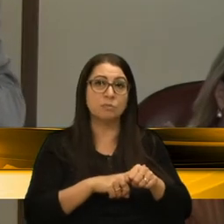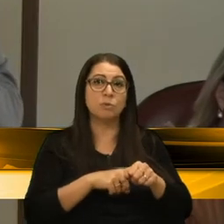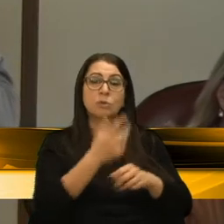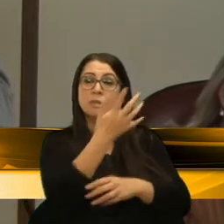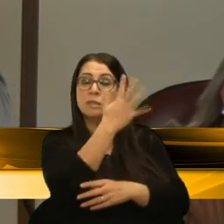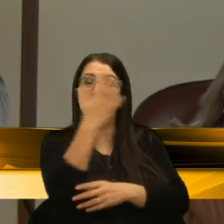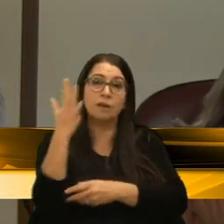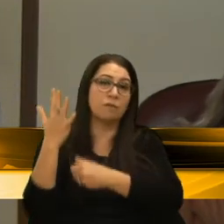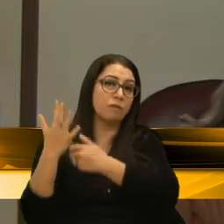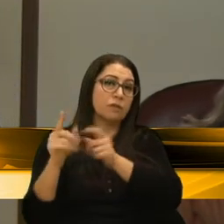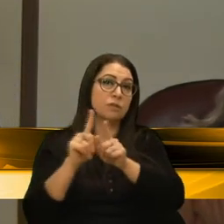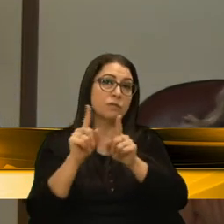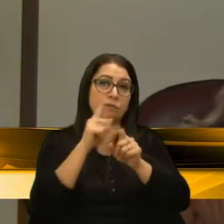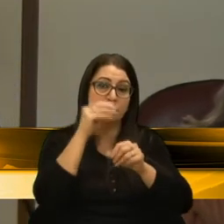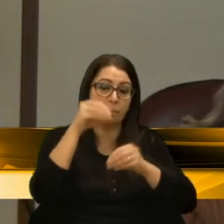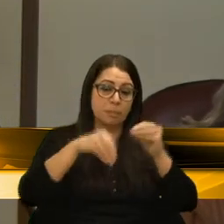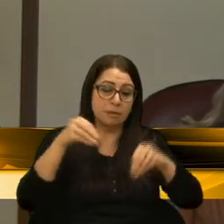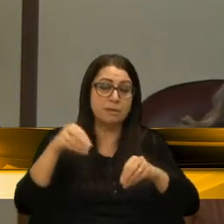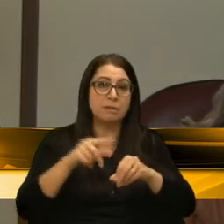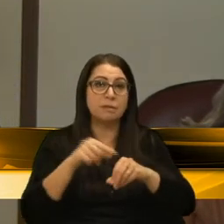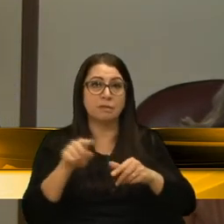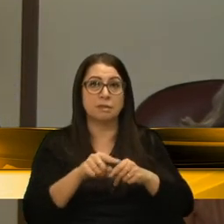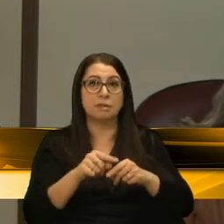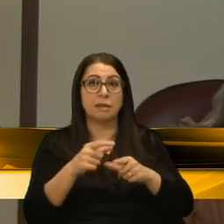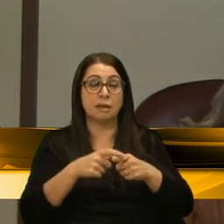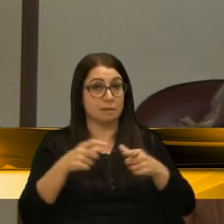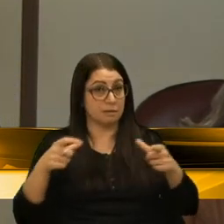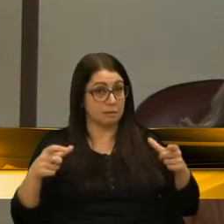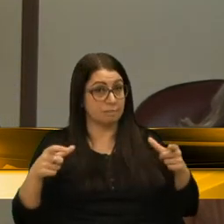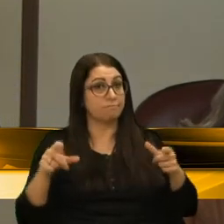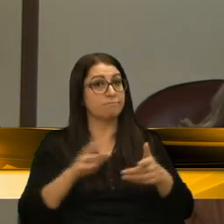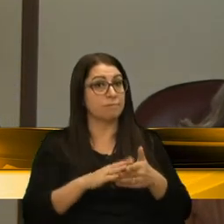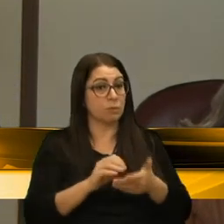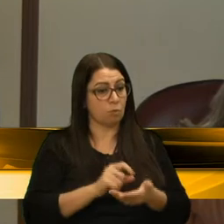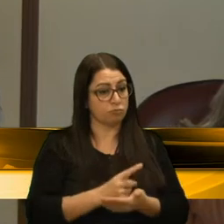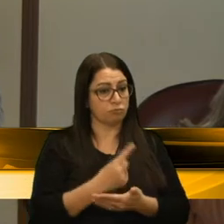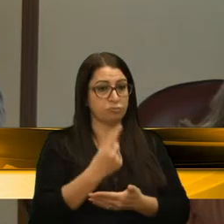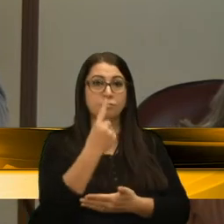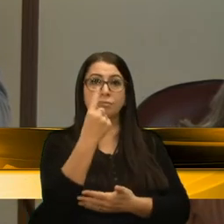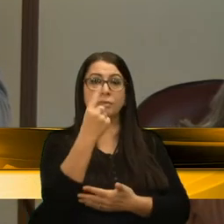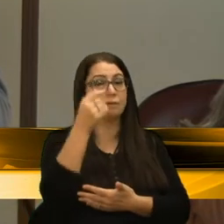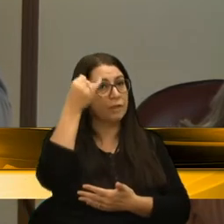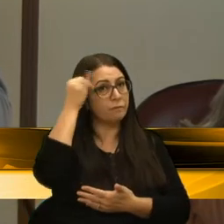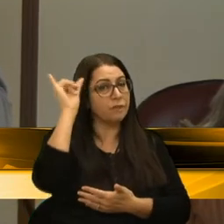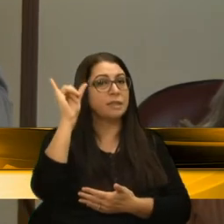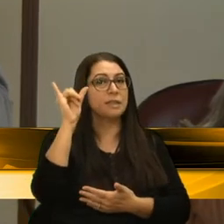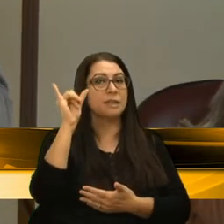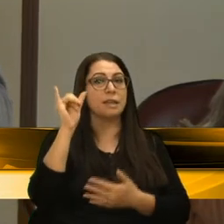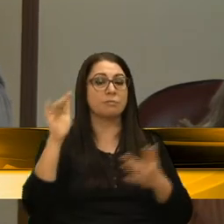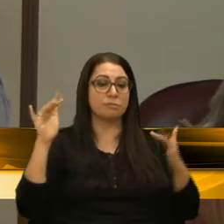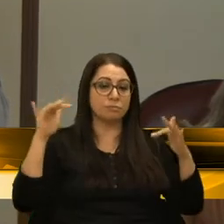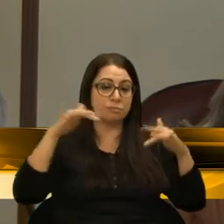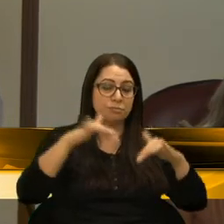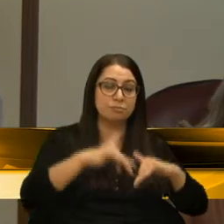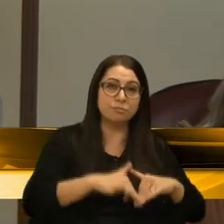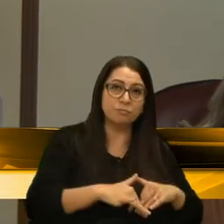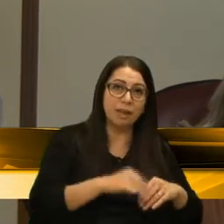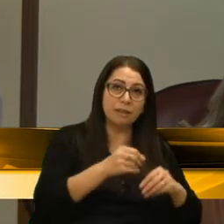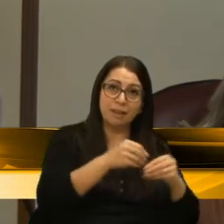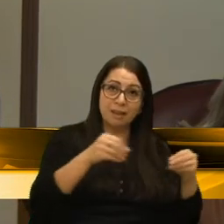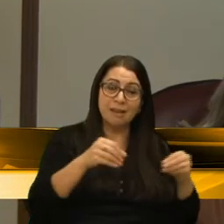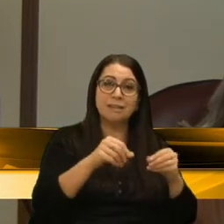ele plantou como forma de compensação crescerem, vai evitar a erosão e vai evitar